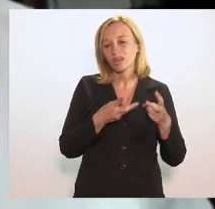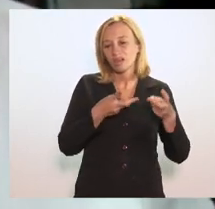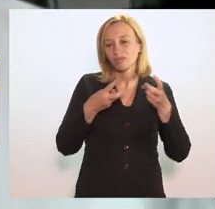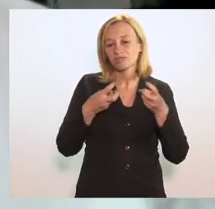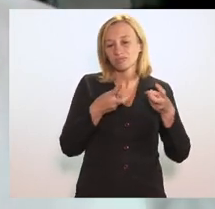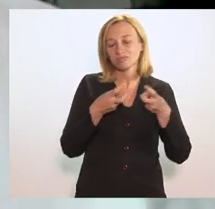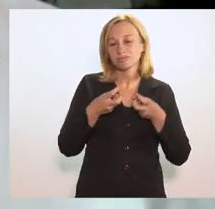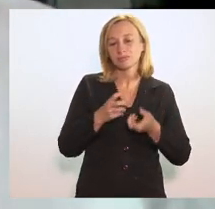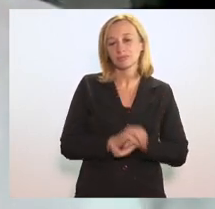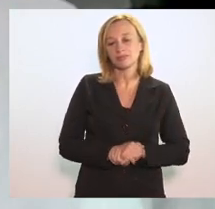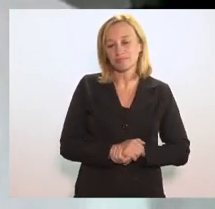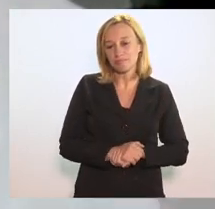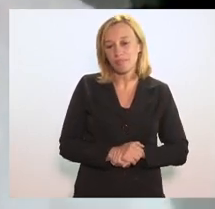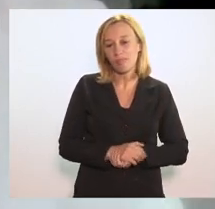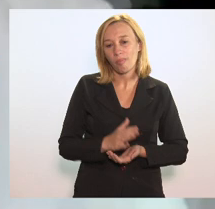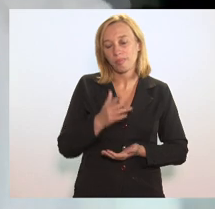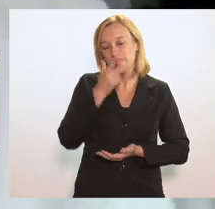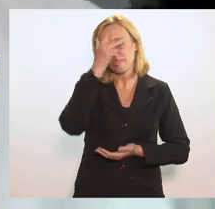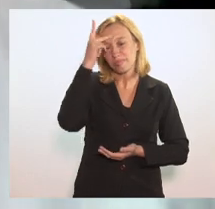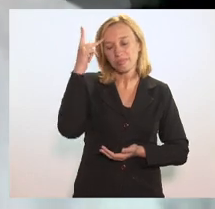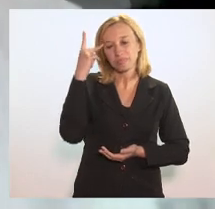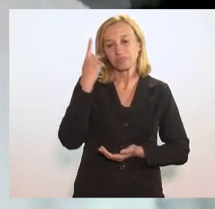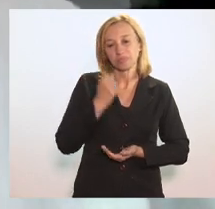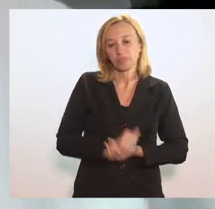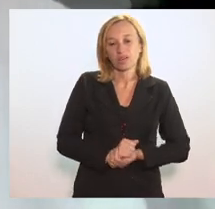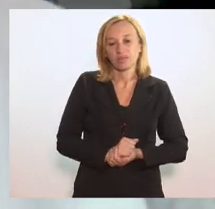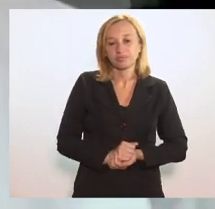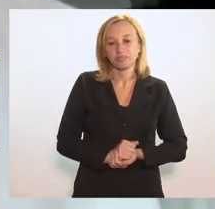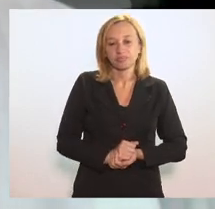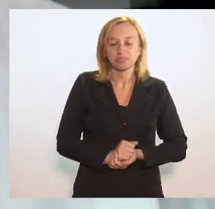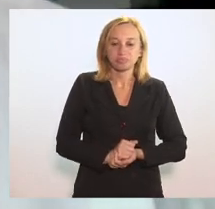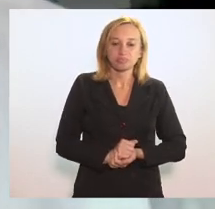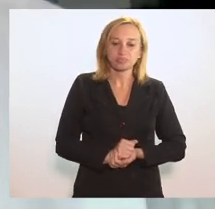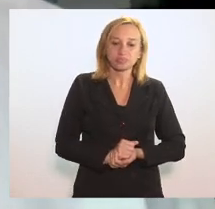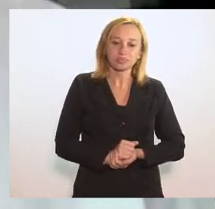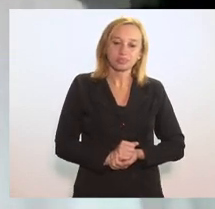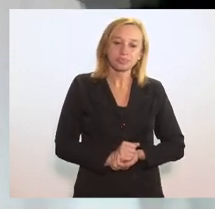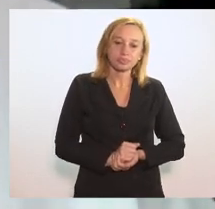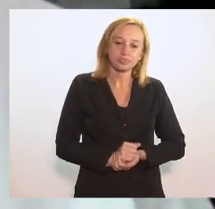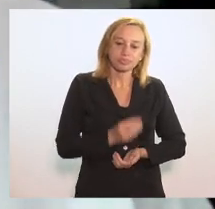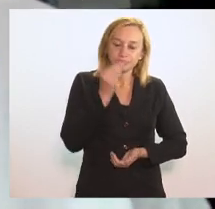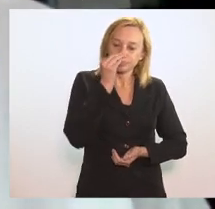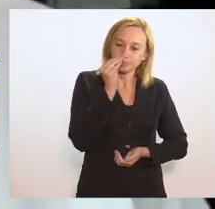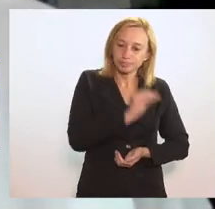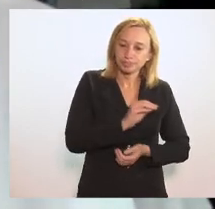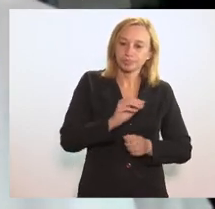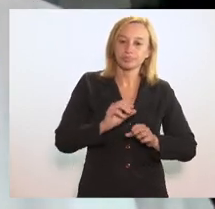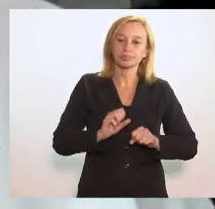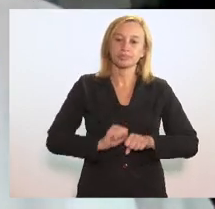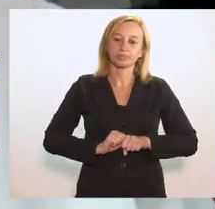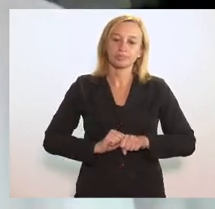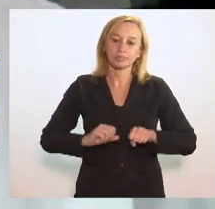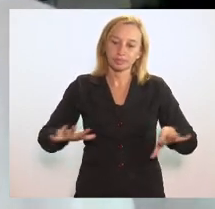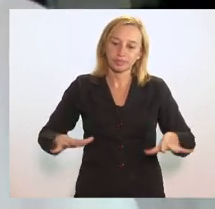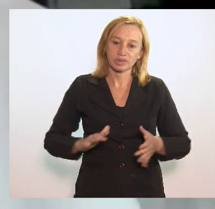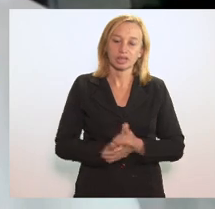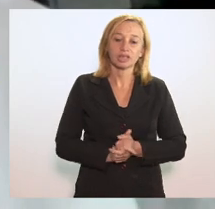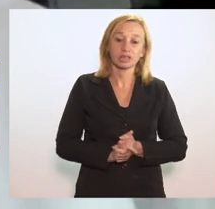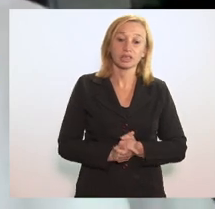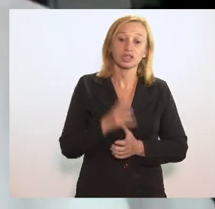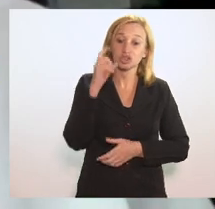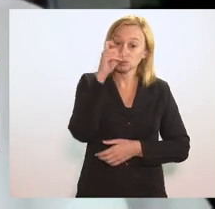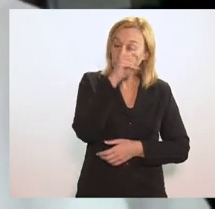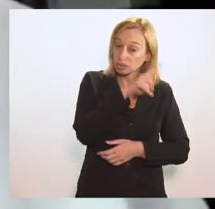que as pessoas que negam a pandemia e as